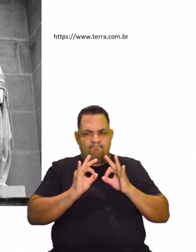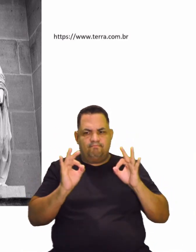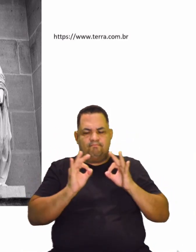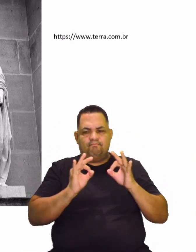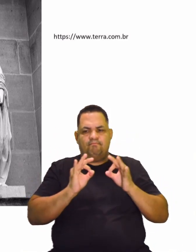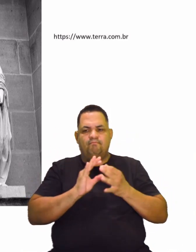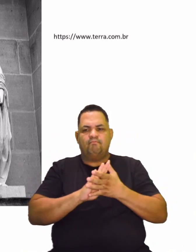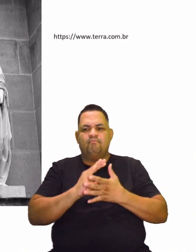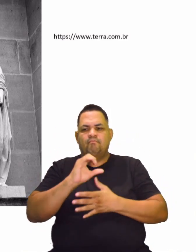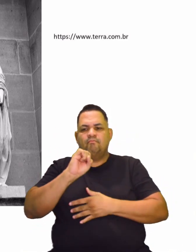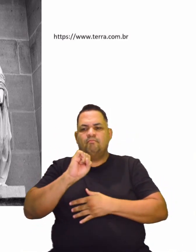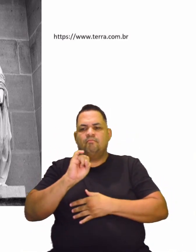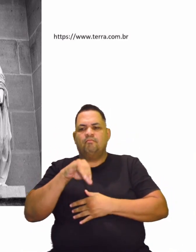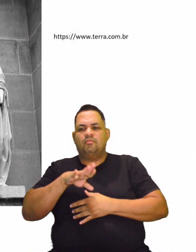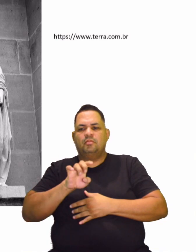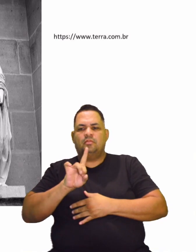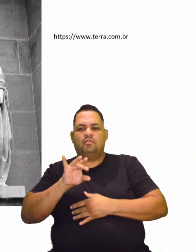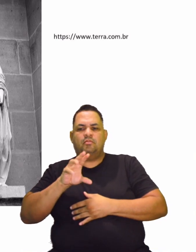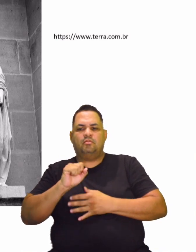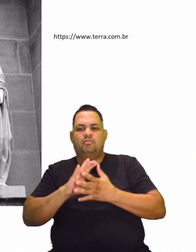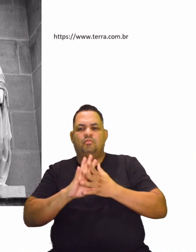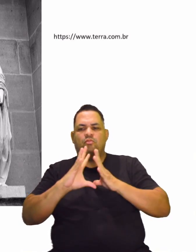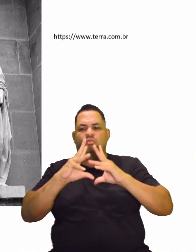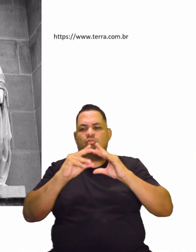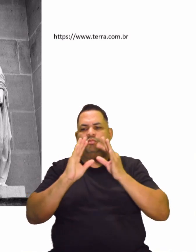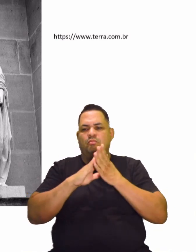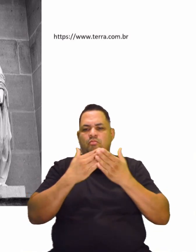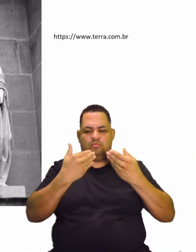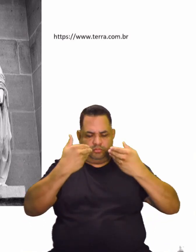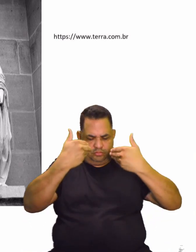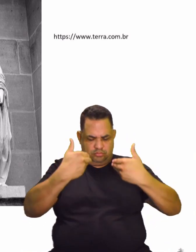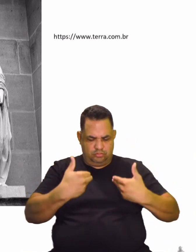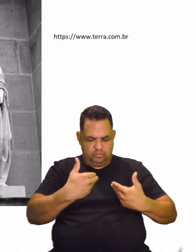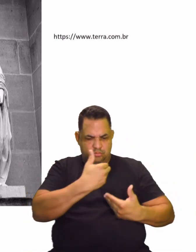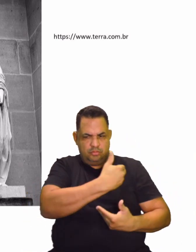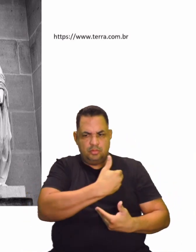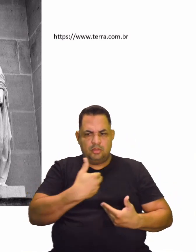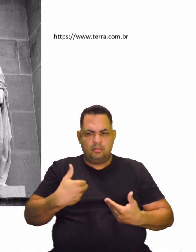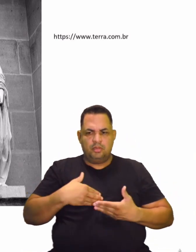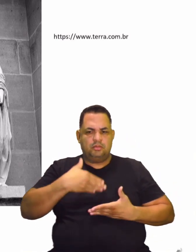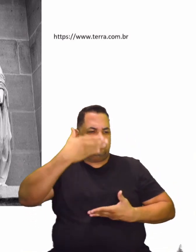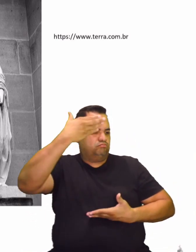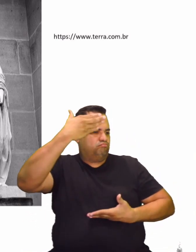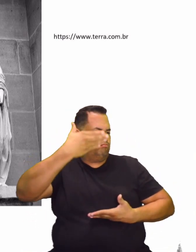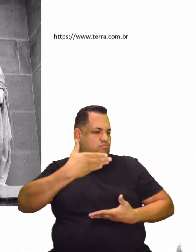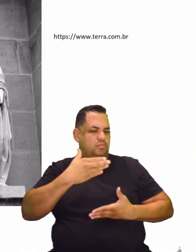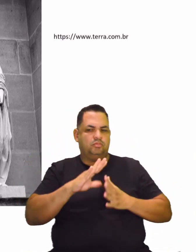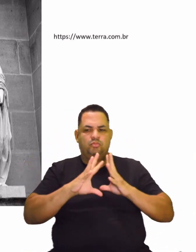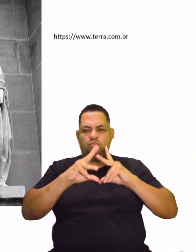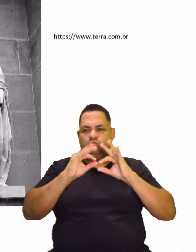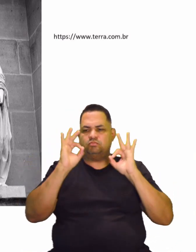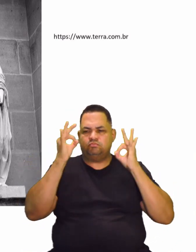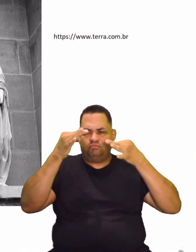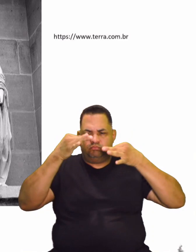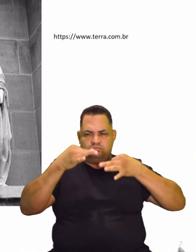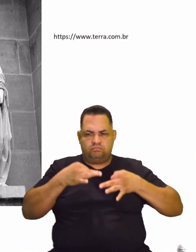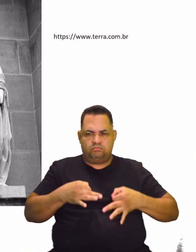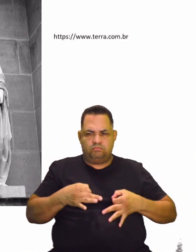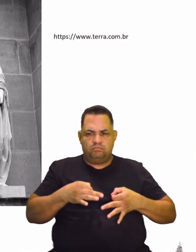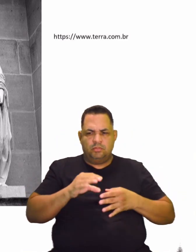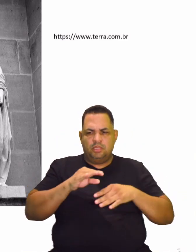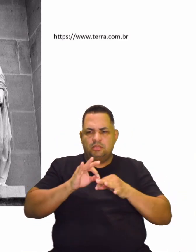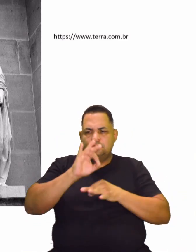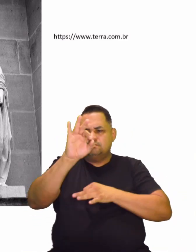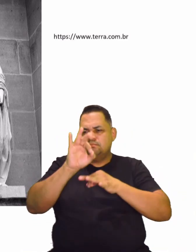simetria. Todos os tamanhos e lados, né, e as figuras sempre bem com